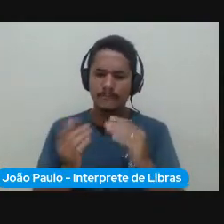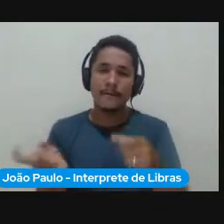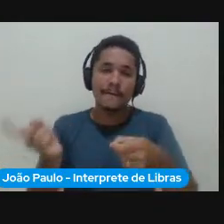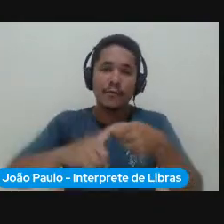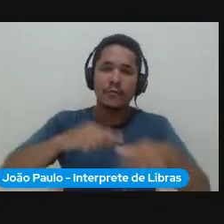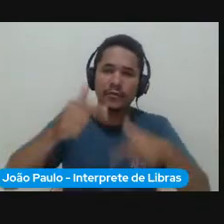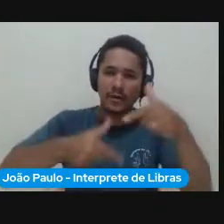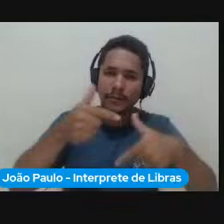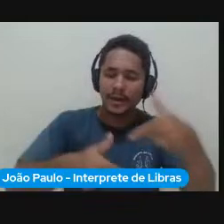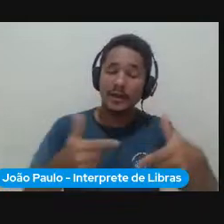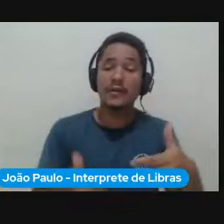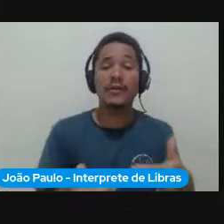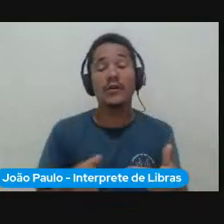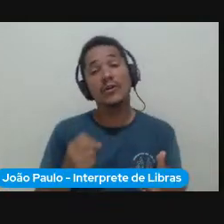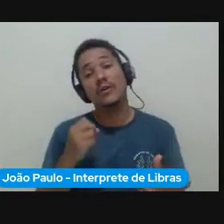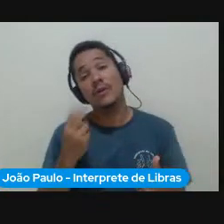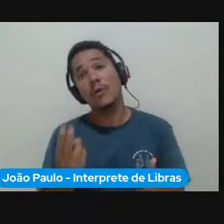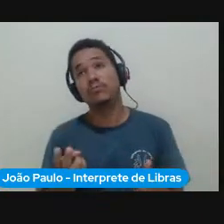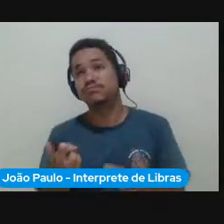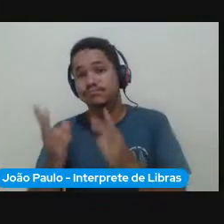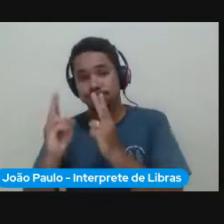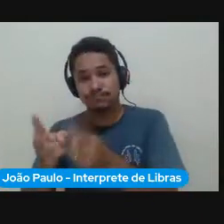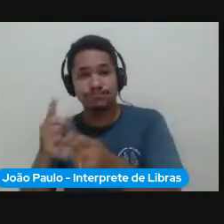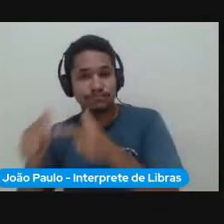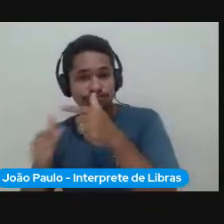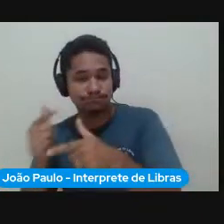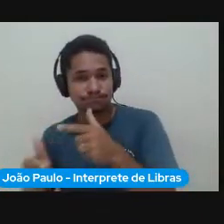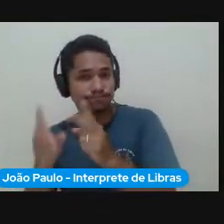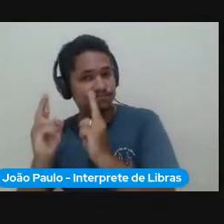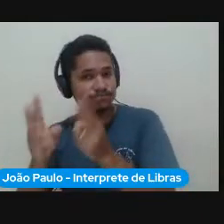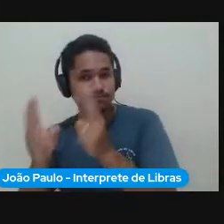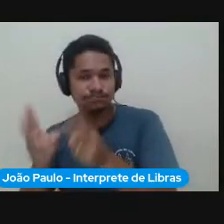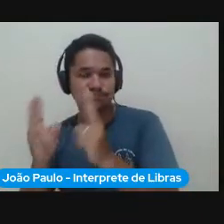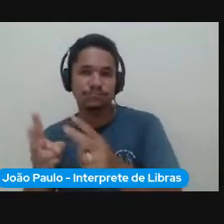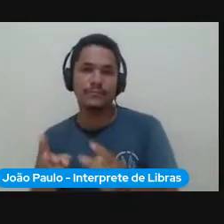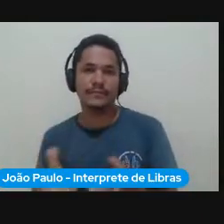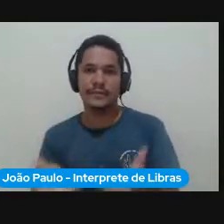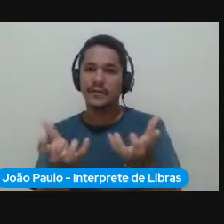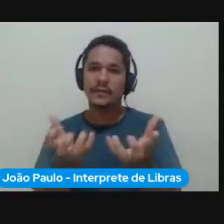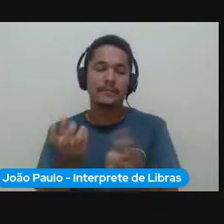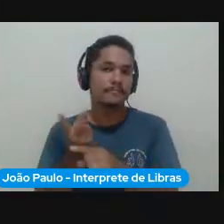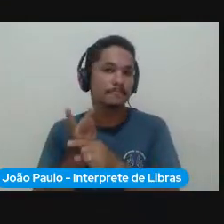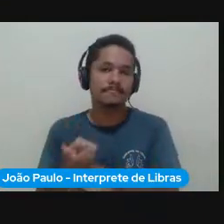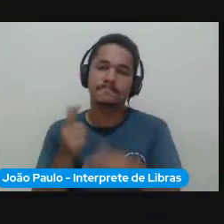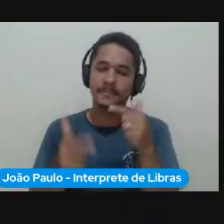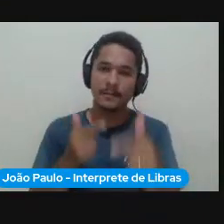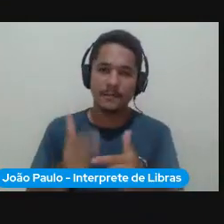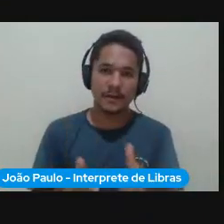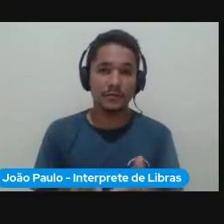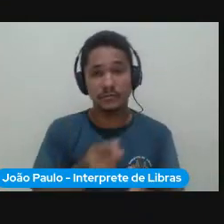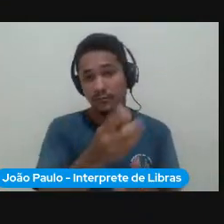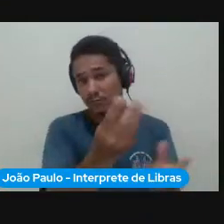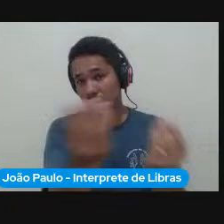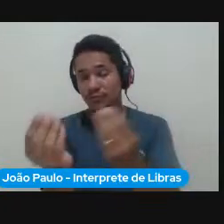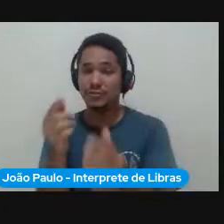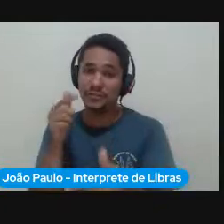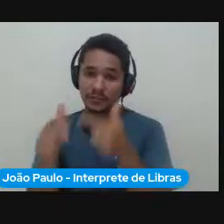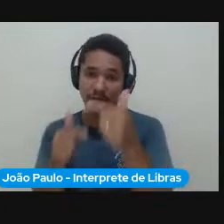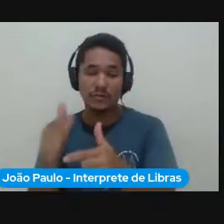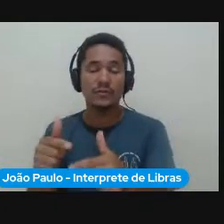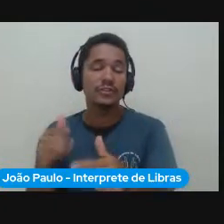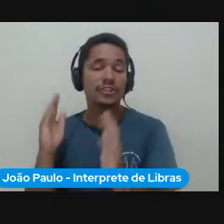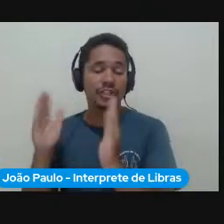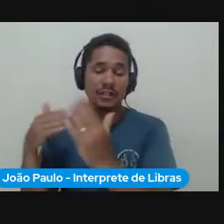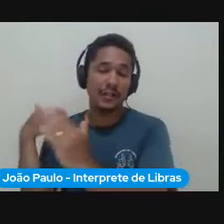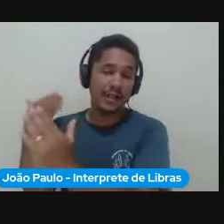né? E de se manterem na empregabilidade, né? Todo mundo quer correr atrás de um emprego. Muitos de vocês já trabalharam o dia todo e